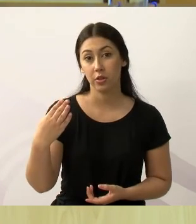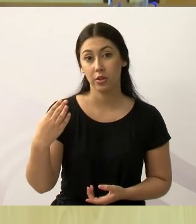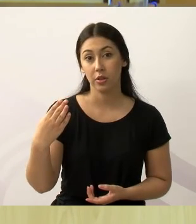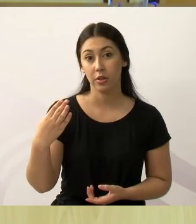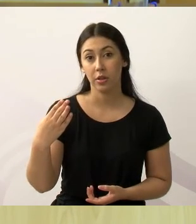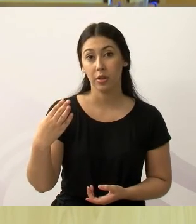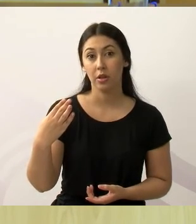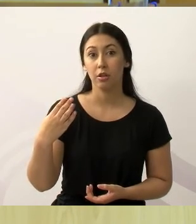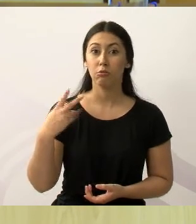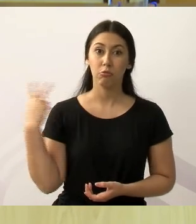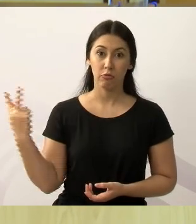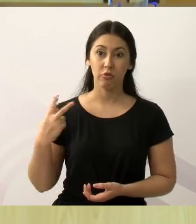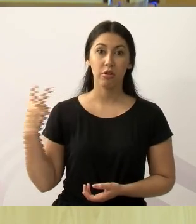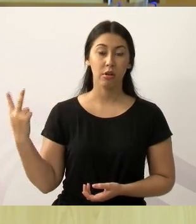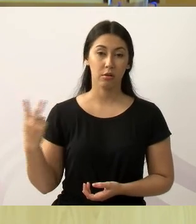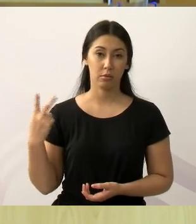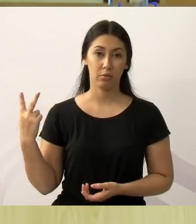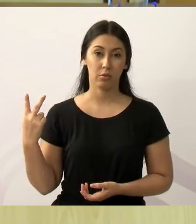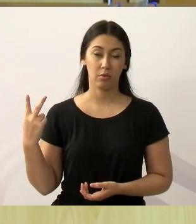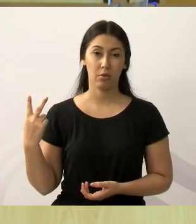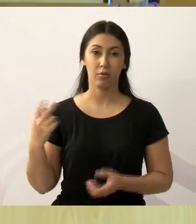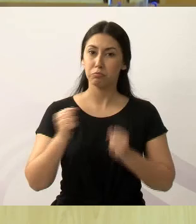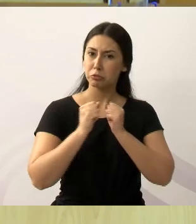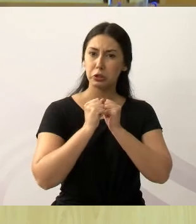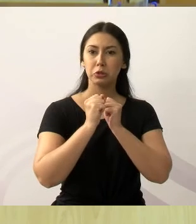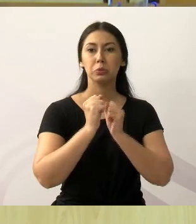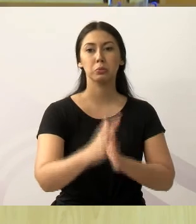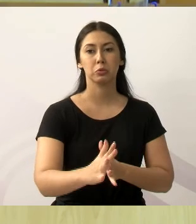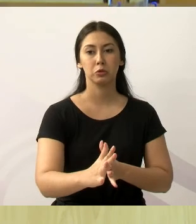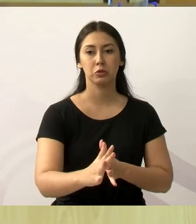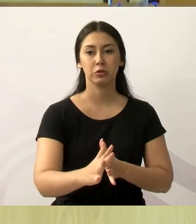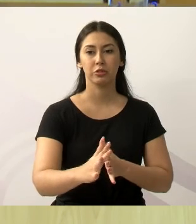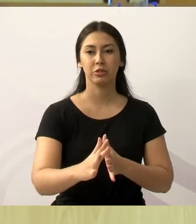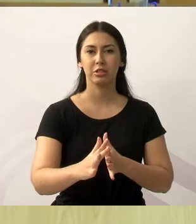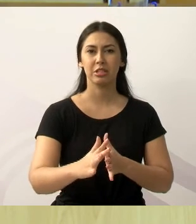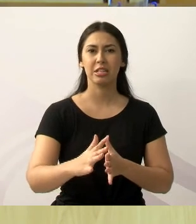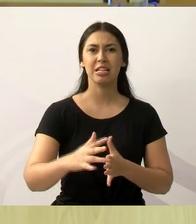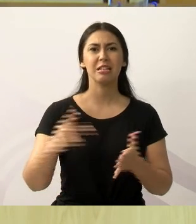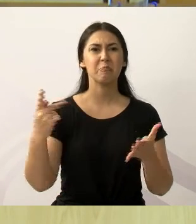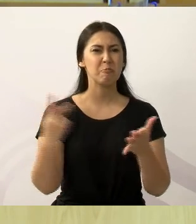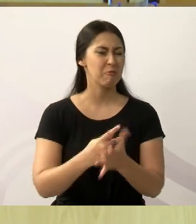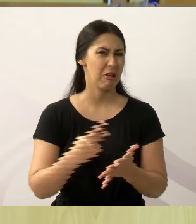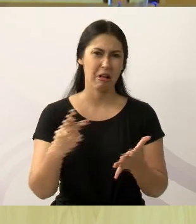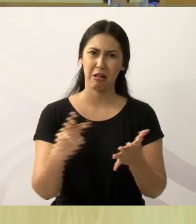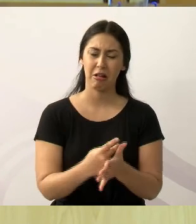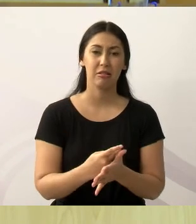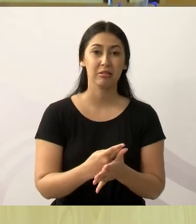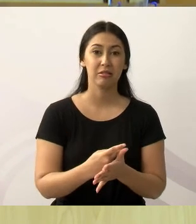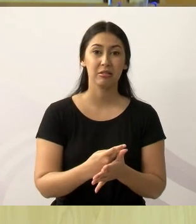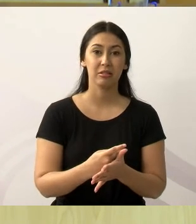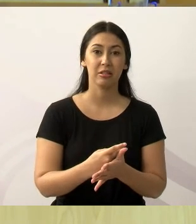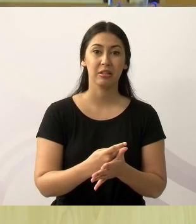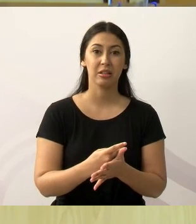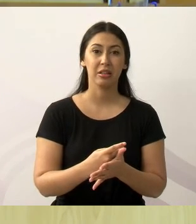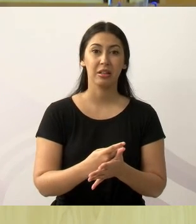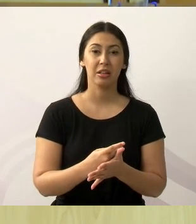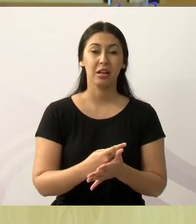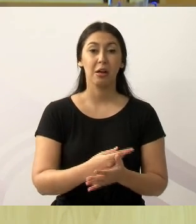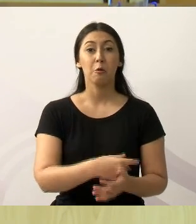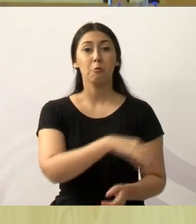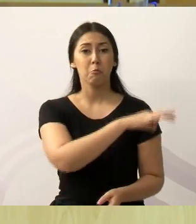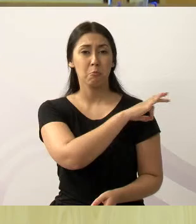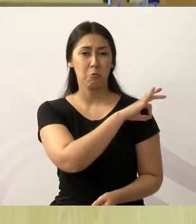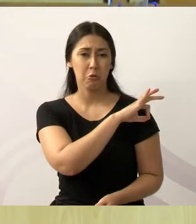de si seu integrante cujo comportamento se demonstrou imensamente infelizes em próprio um desagravo a